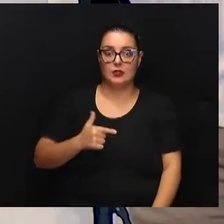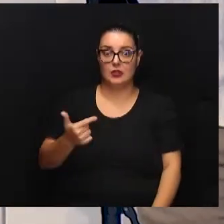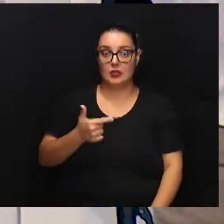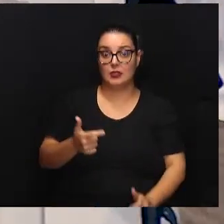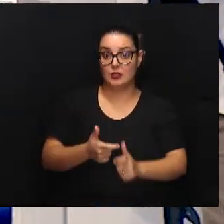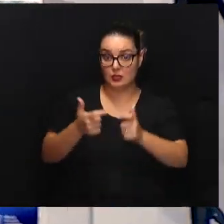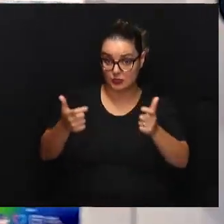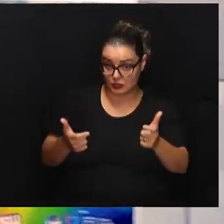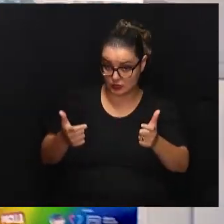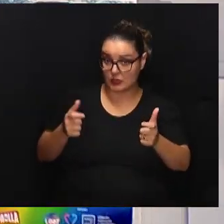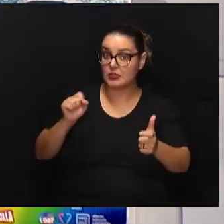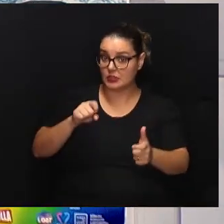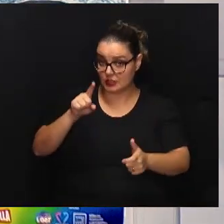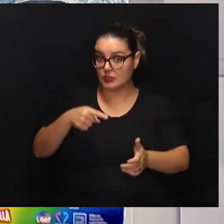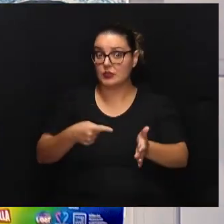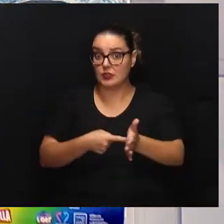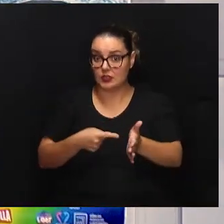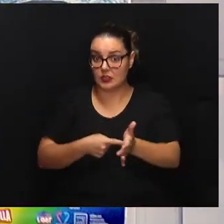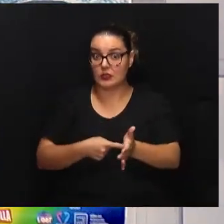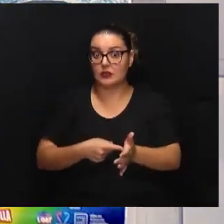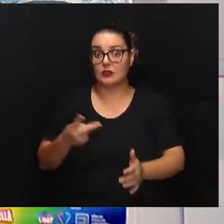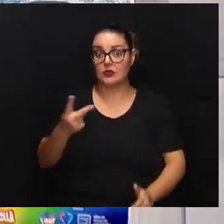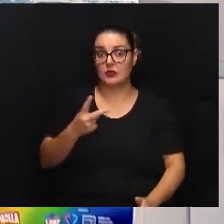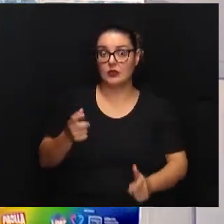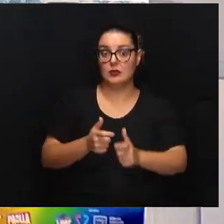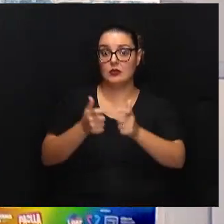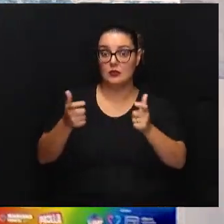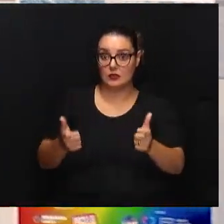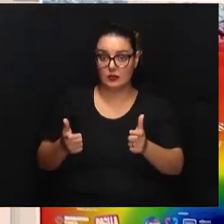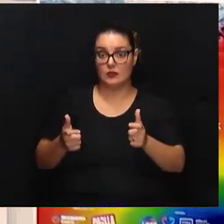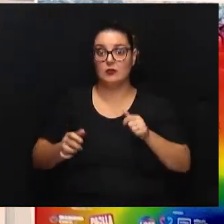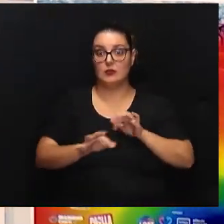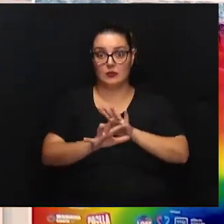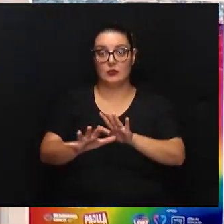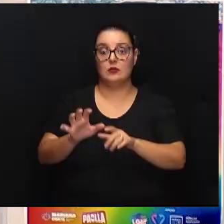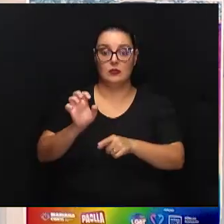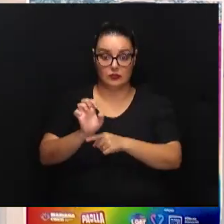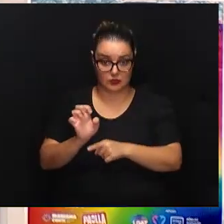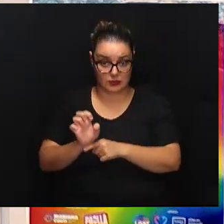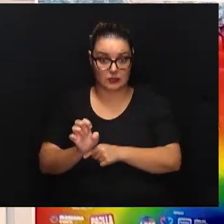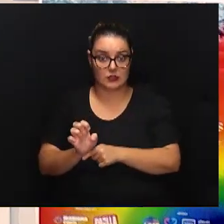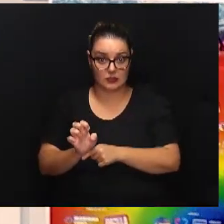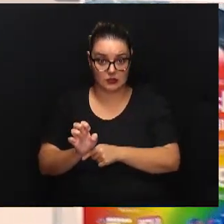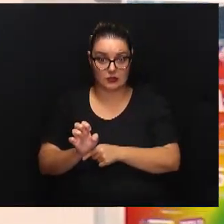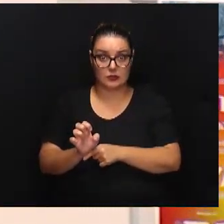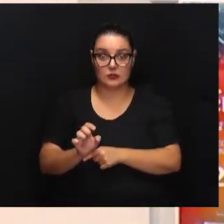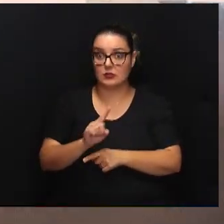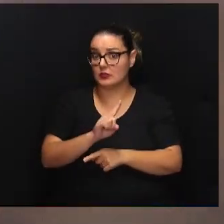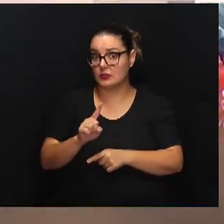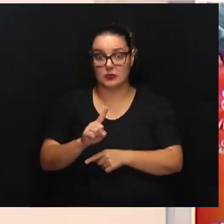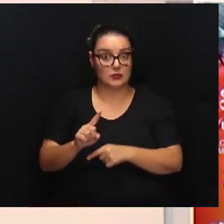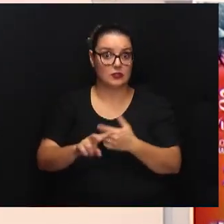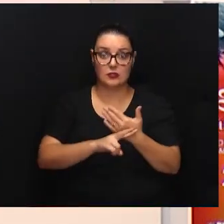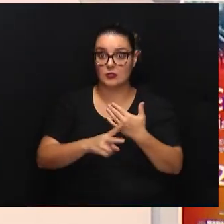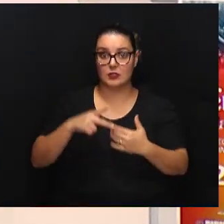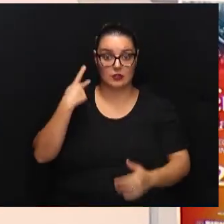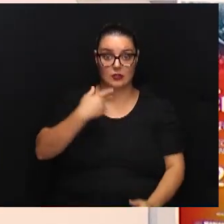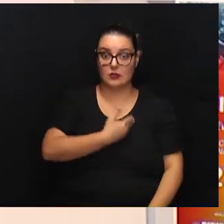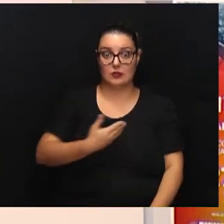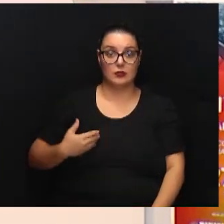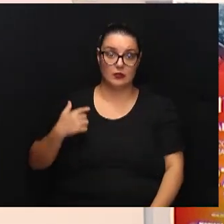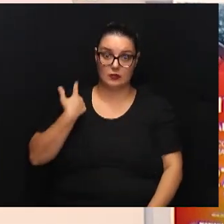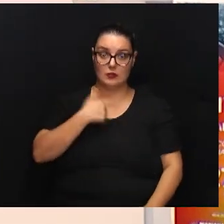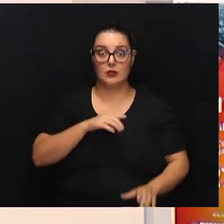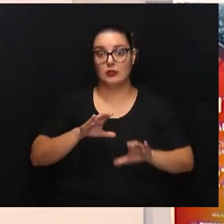a segunda maior parada do Estado, e isso não se reflete em política pública para a nossa comunidade. Assim como na cidade